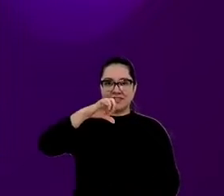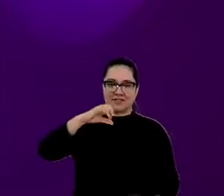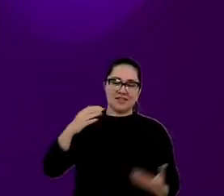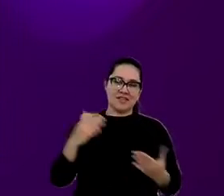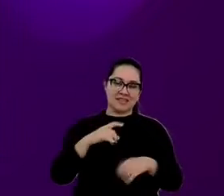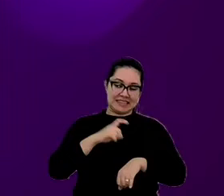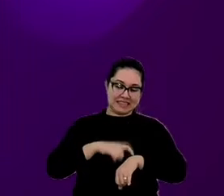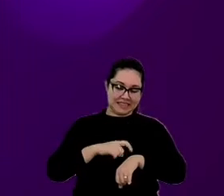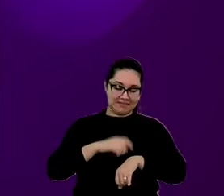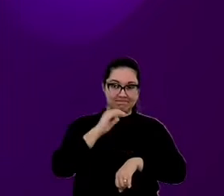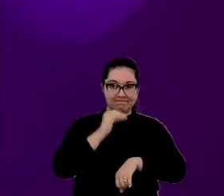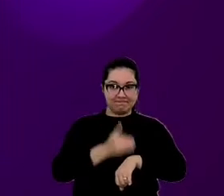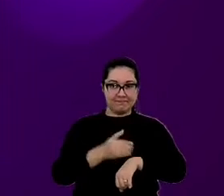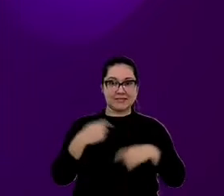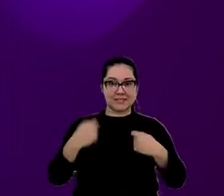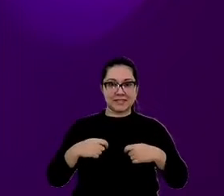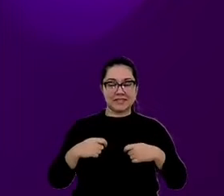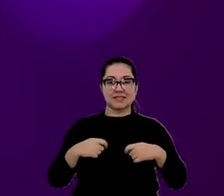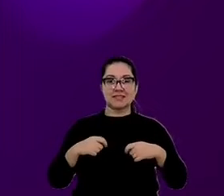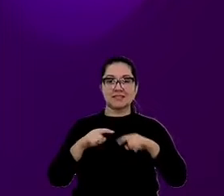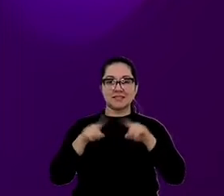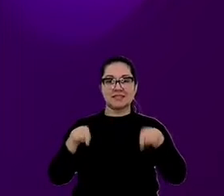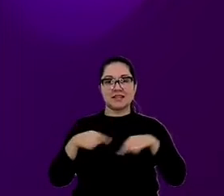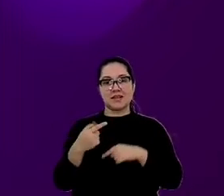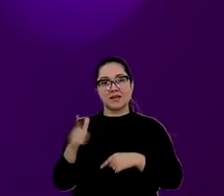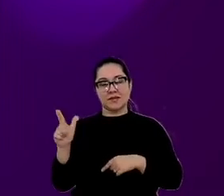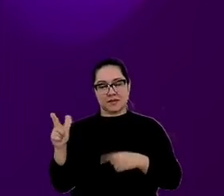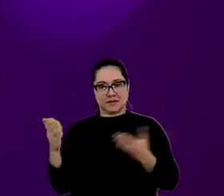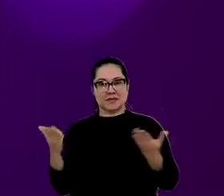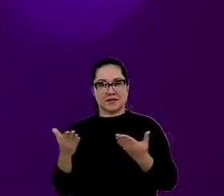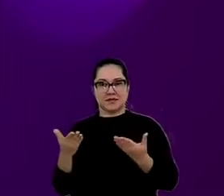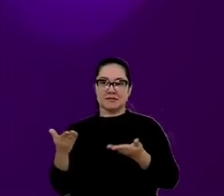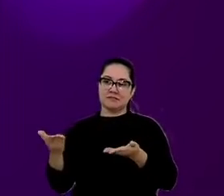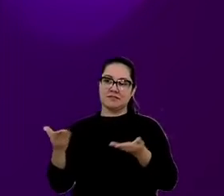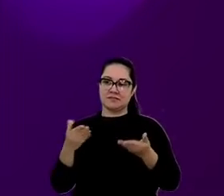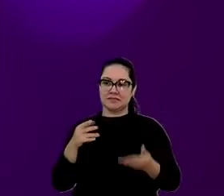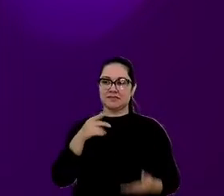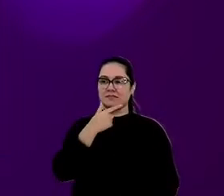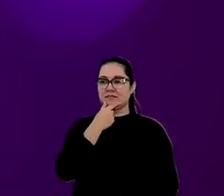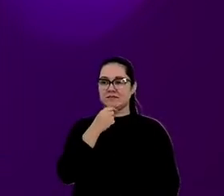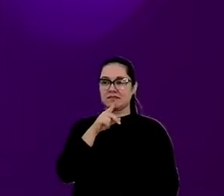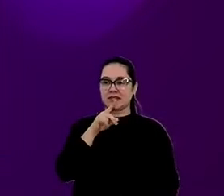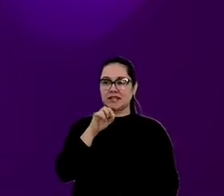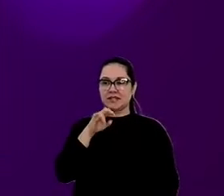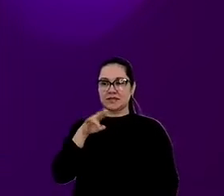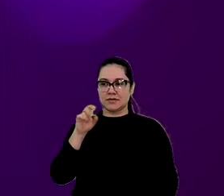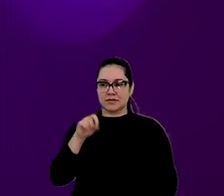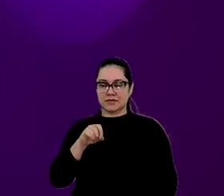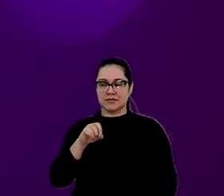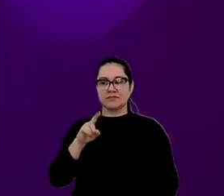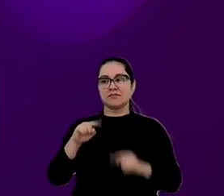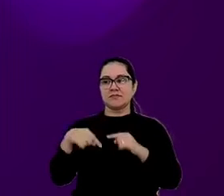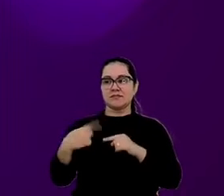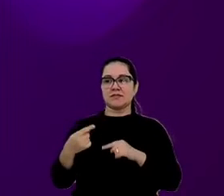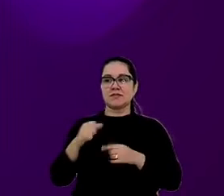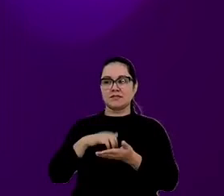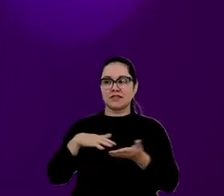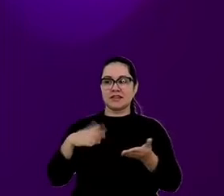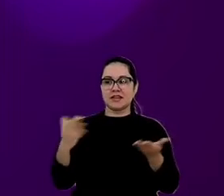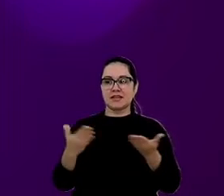poder passar para outra sala. Eu vou passar a palavra para o Pedro para ele anunciar a nossa próxima atividade,